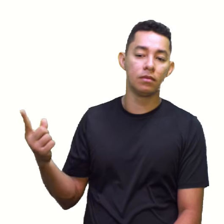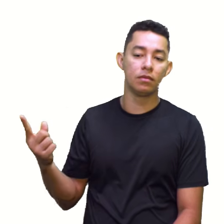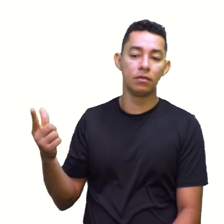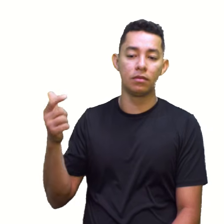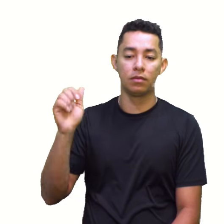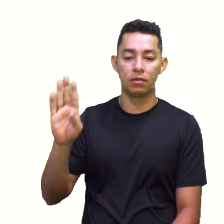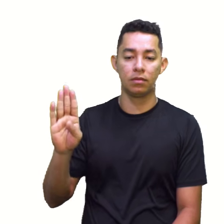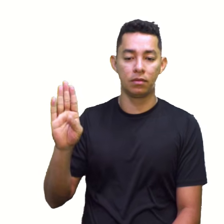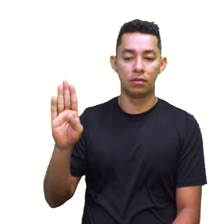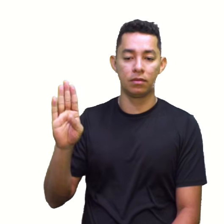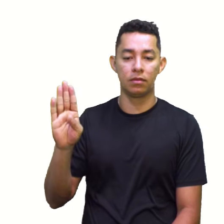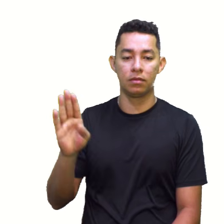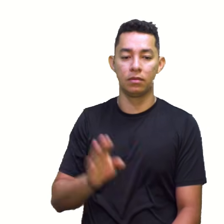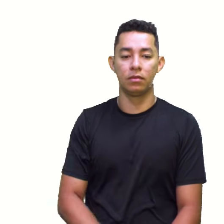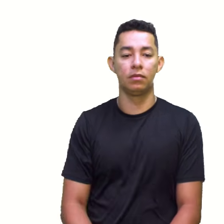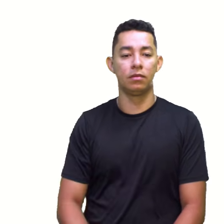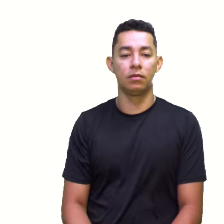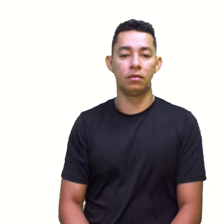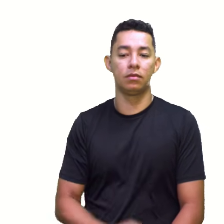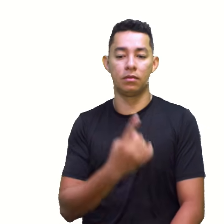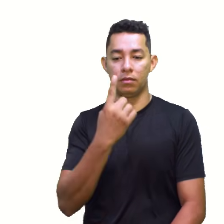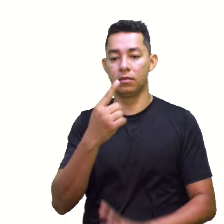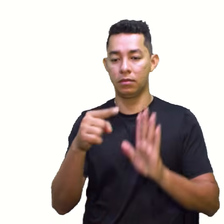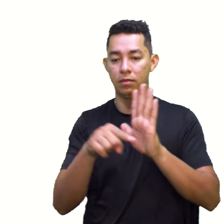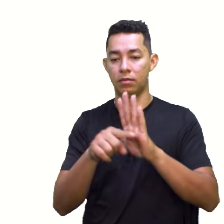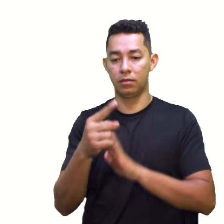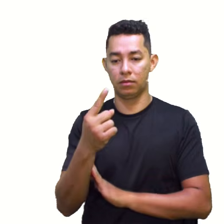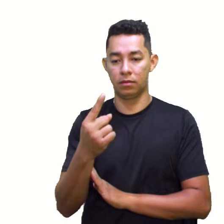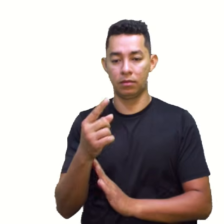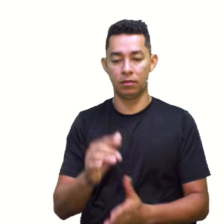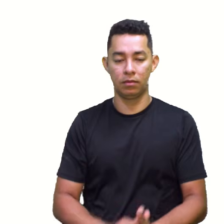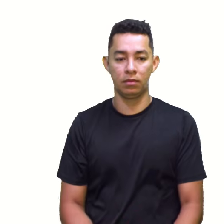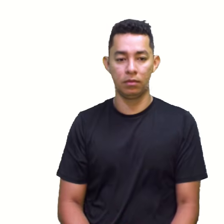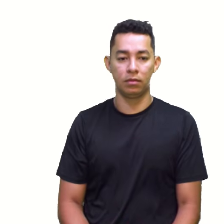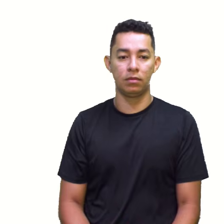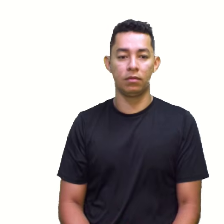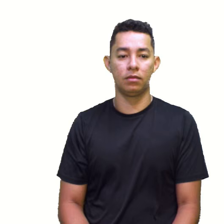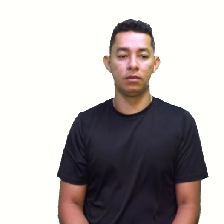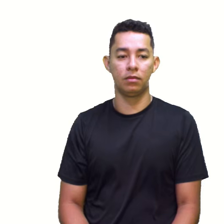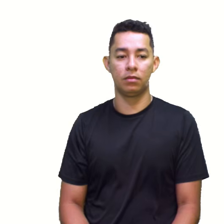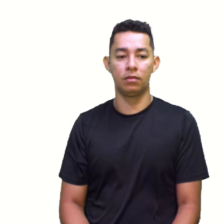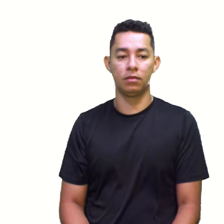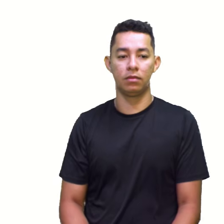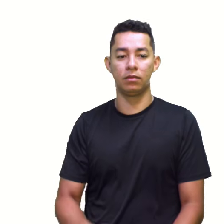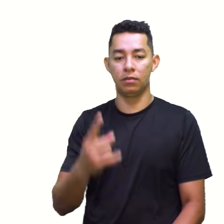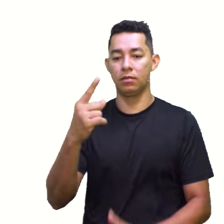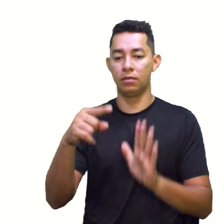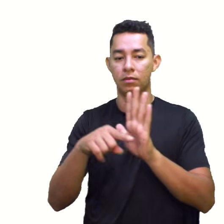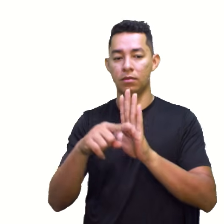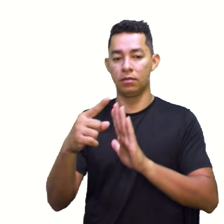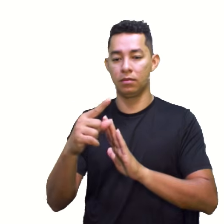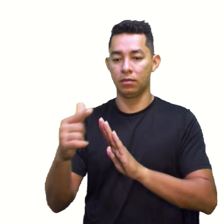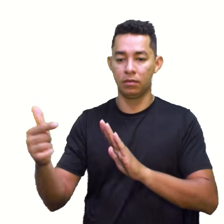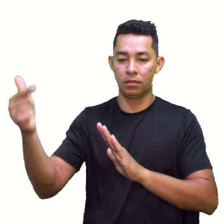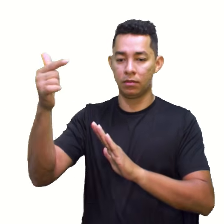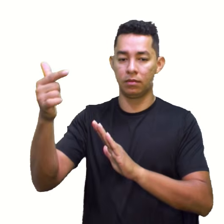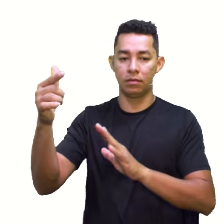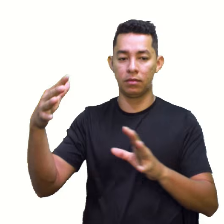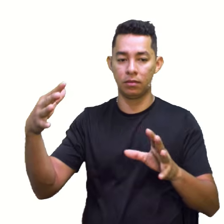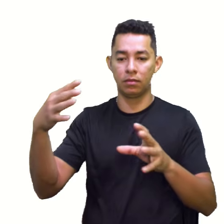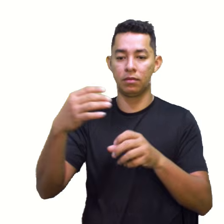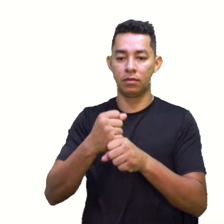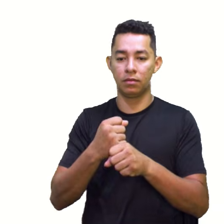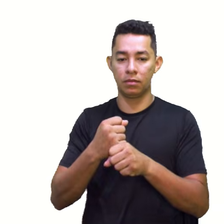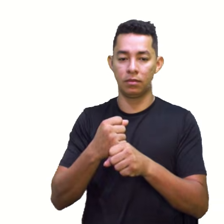B. Então vai ficar 1 menos 1. Vem aqui, ó. 1 menos 1 ao quadrado